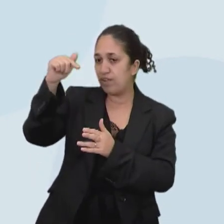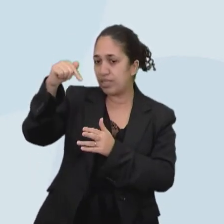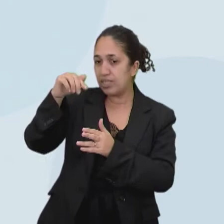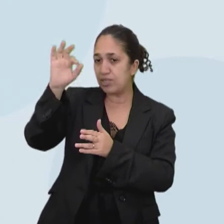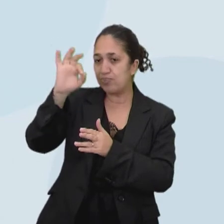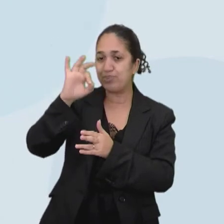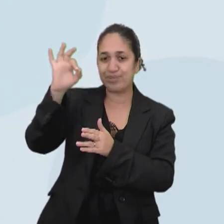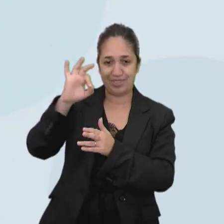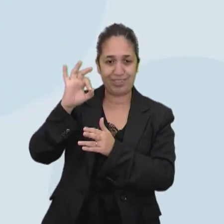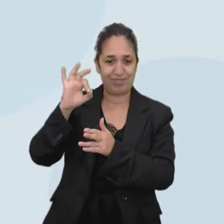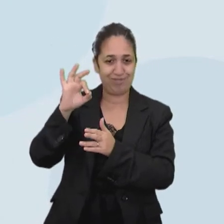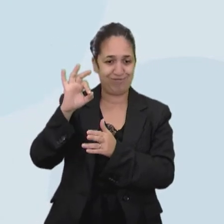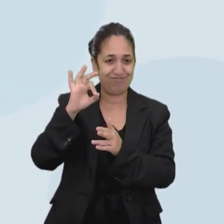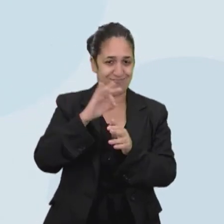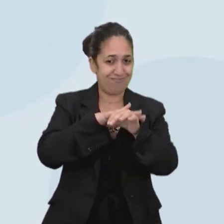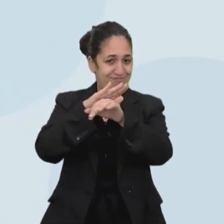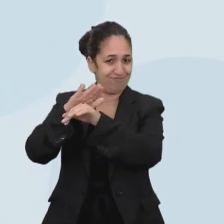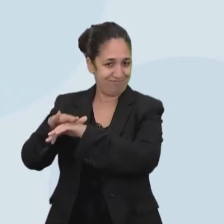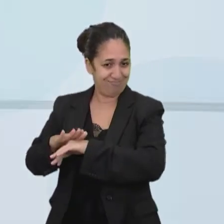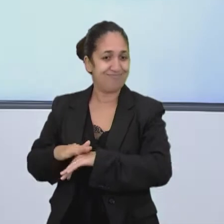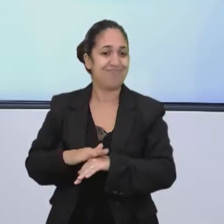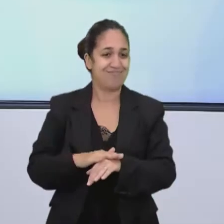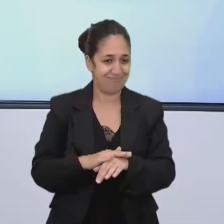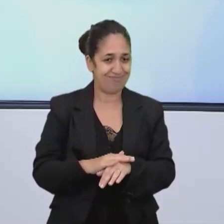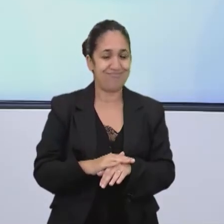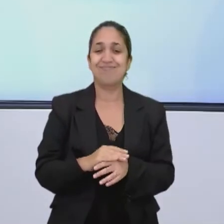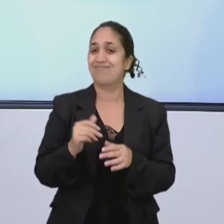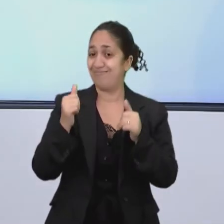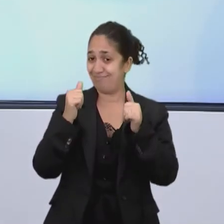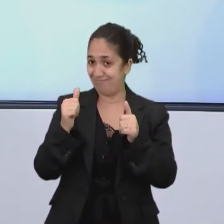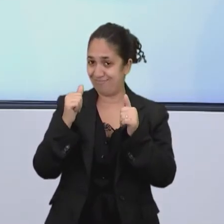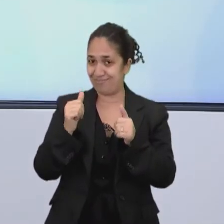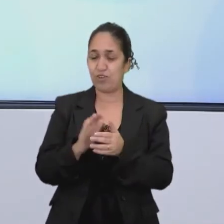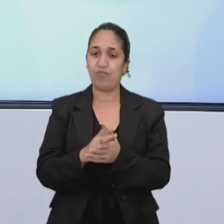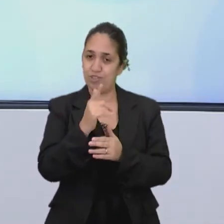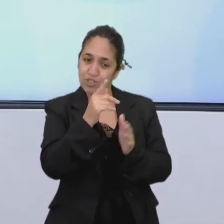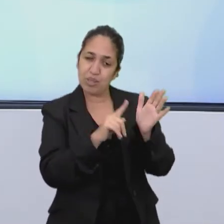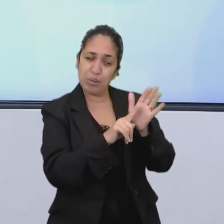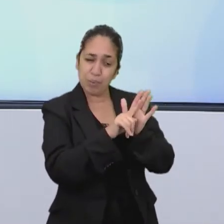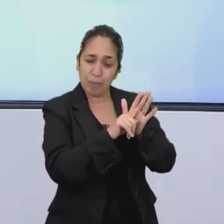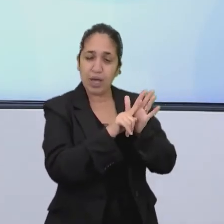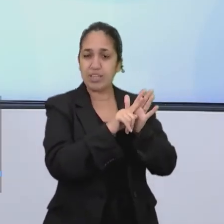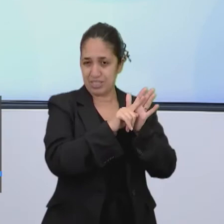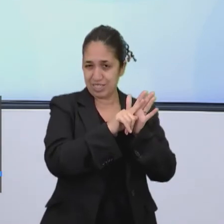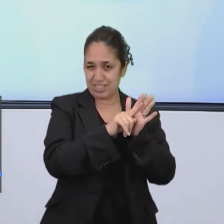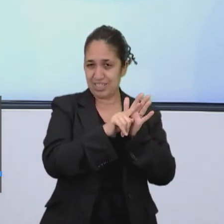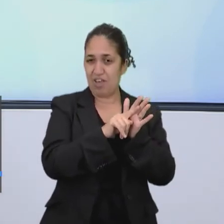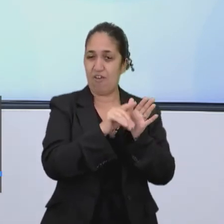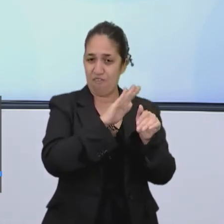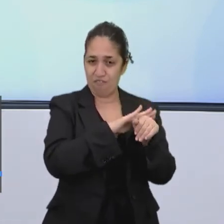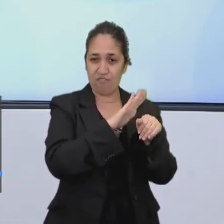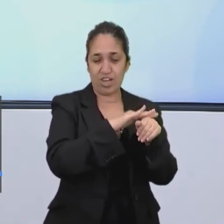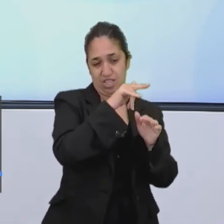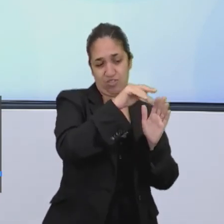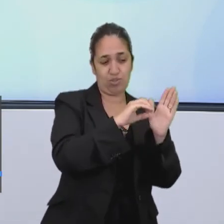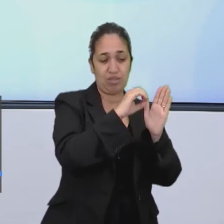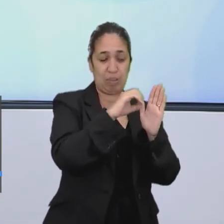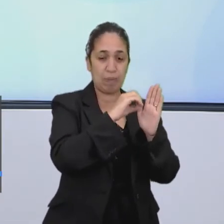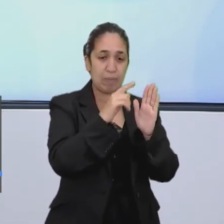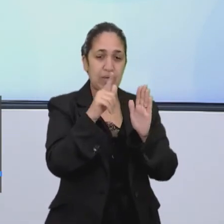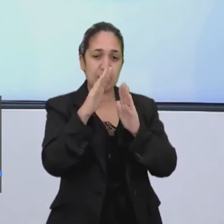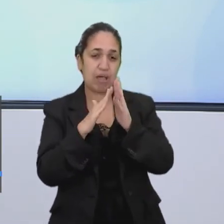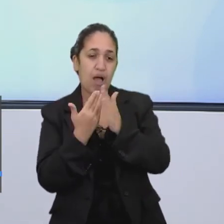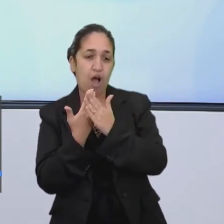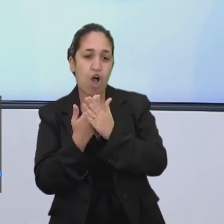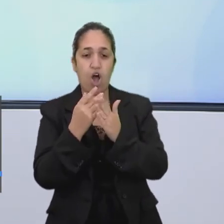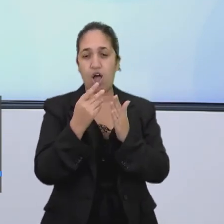eventos. É isso aí. Então, veja, eu apliquei essa pesquisa no centro de mídias, na escola